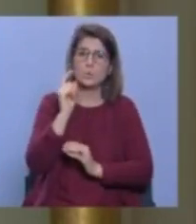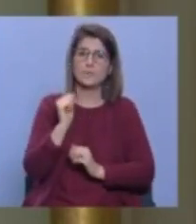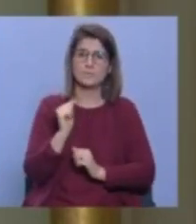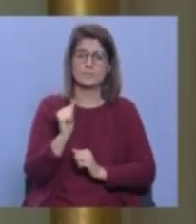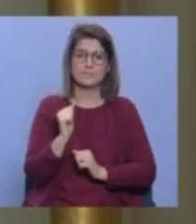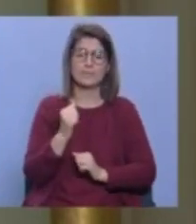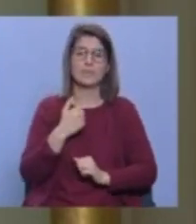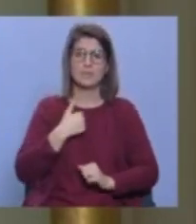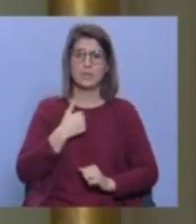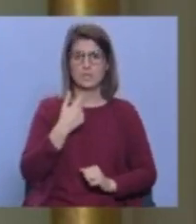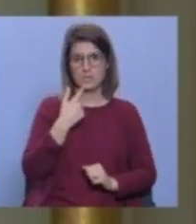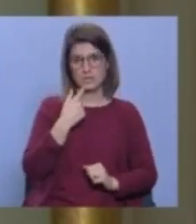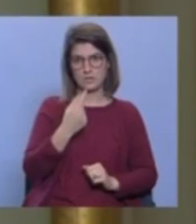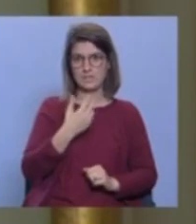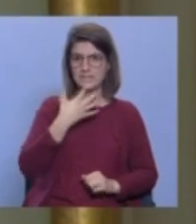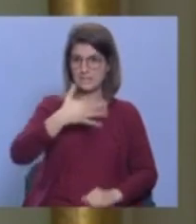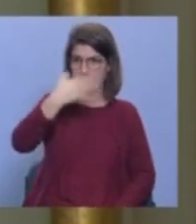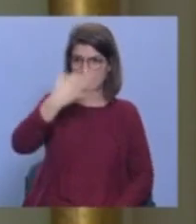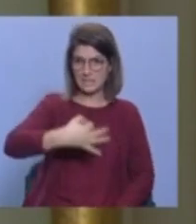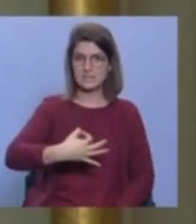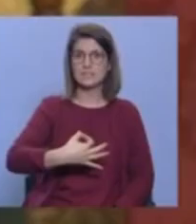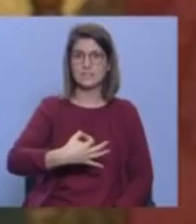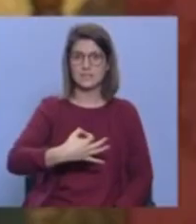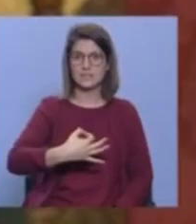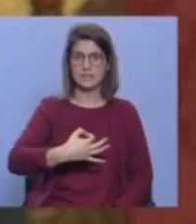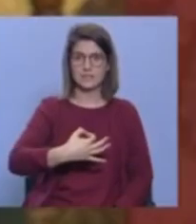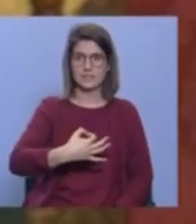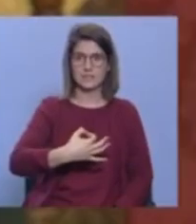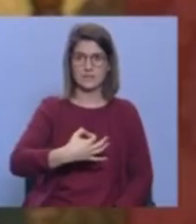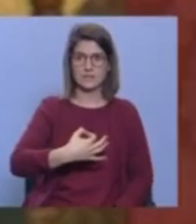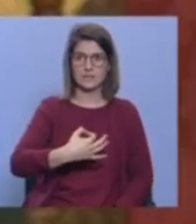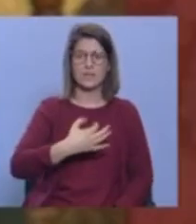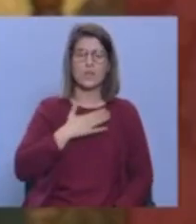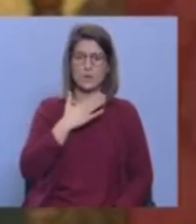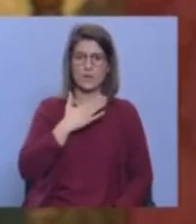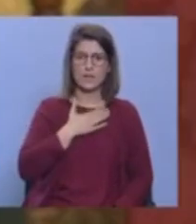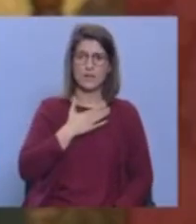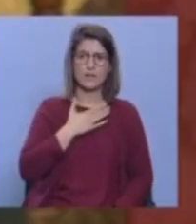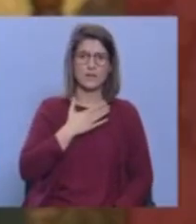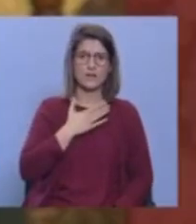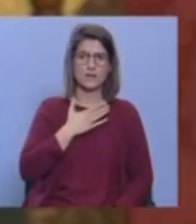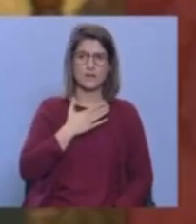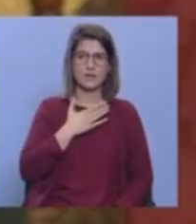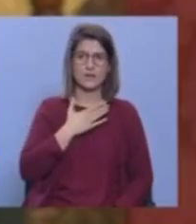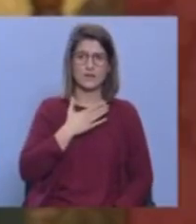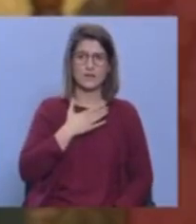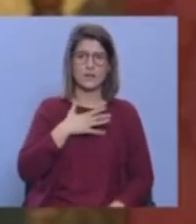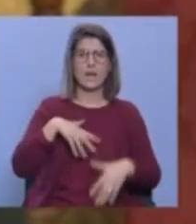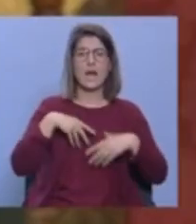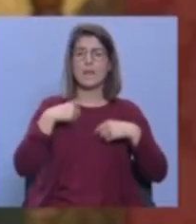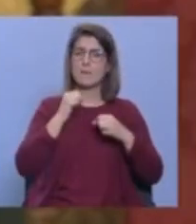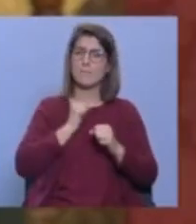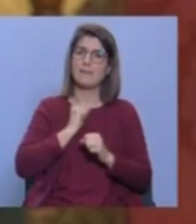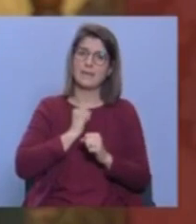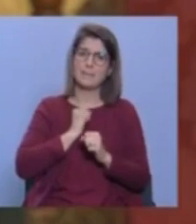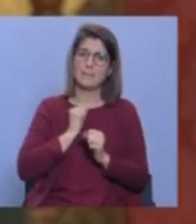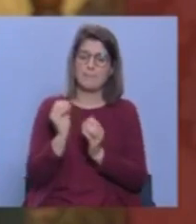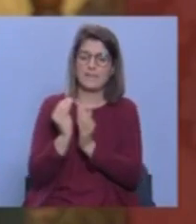ele, com uma firme certeza, eu não quis, e com um desejo forte, eu não quis que a minha alma fosse